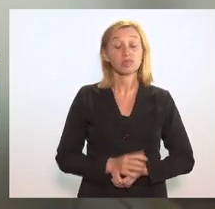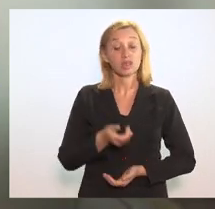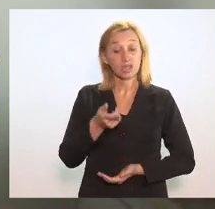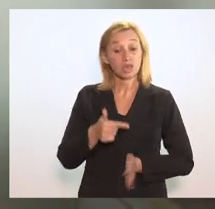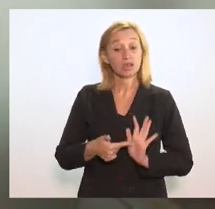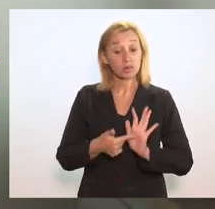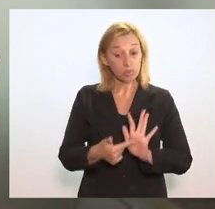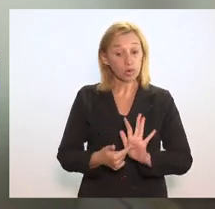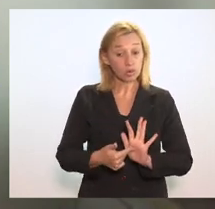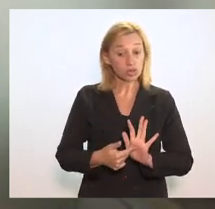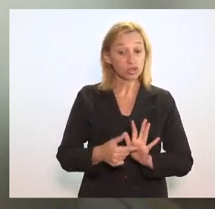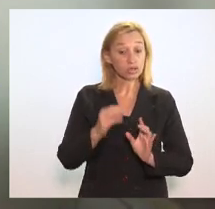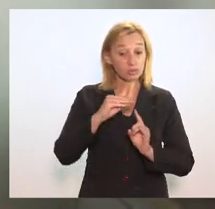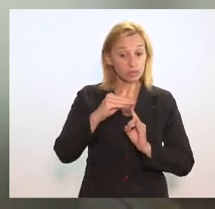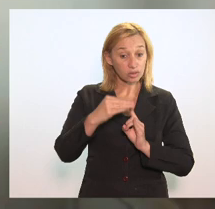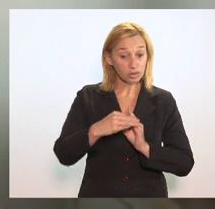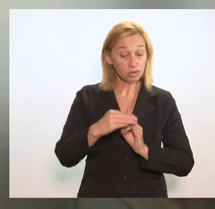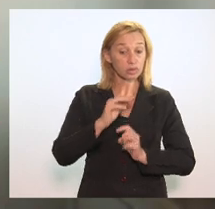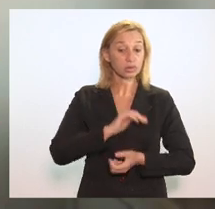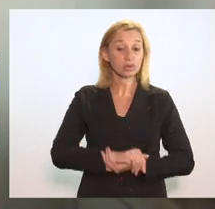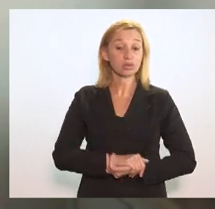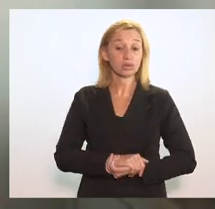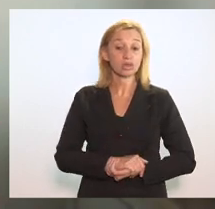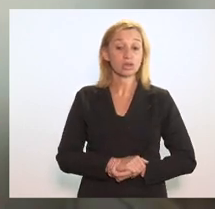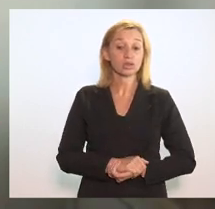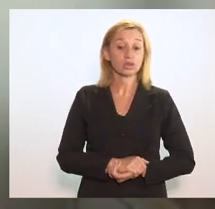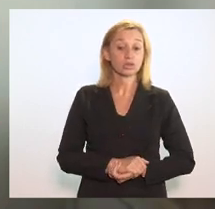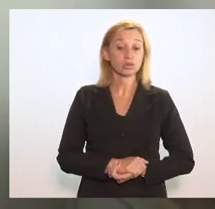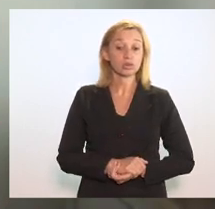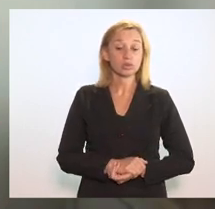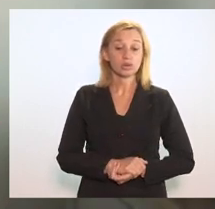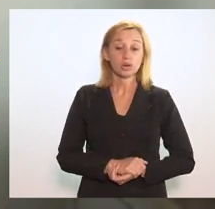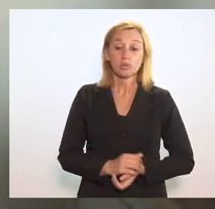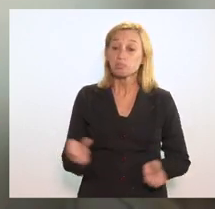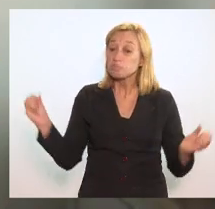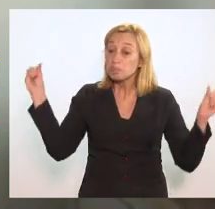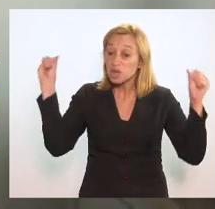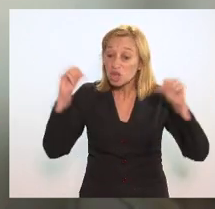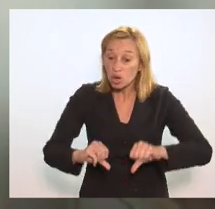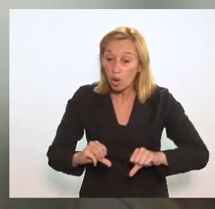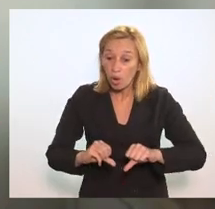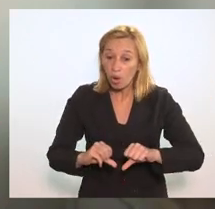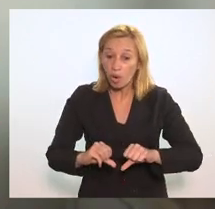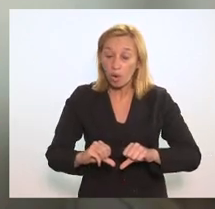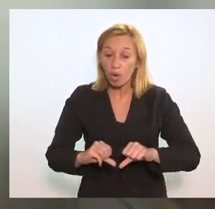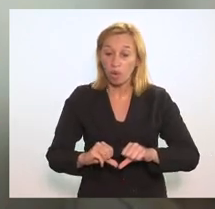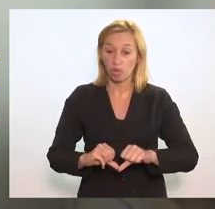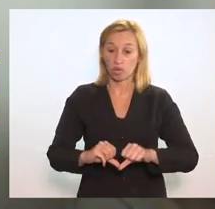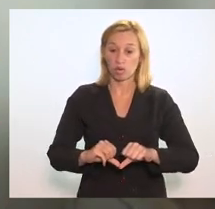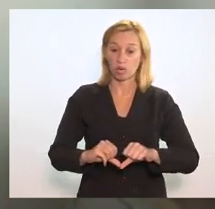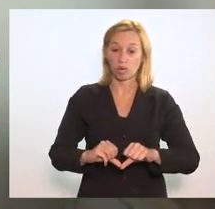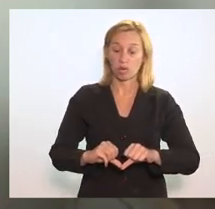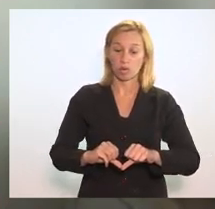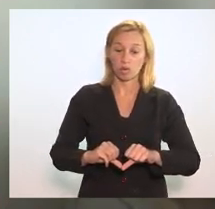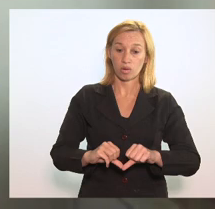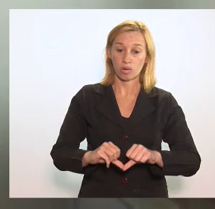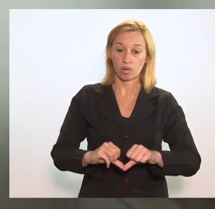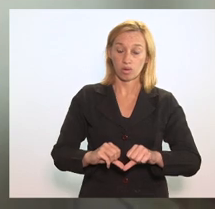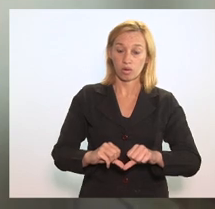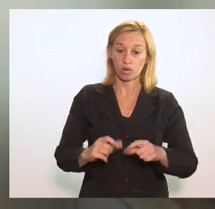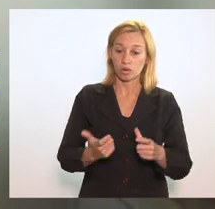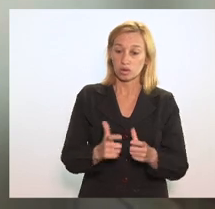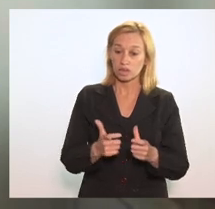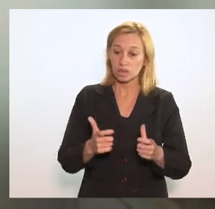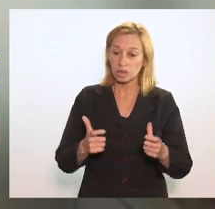a Fiocruz, este é o maior colapso sanitário e hospitalar